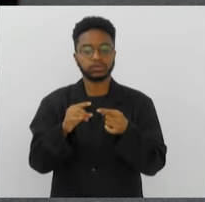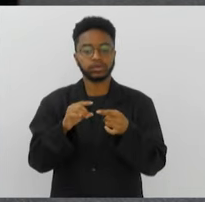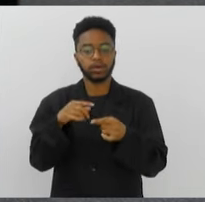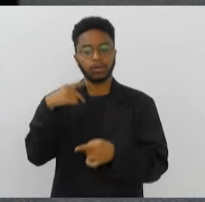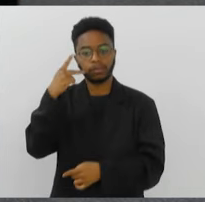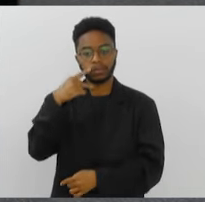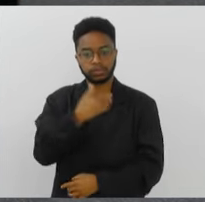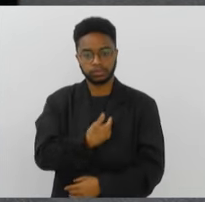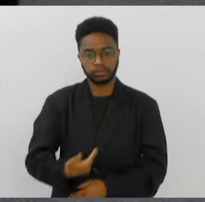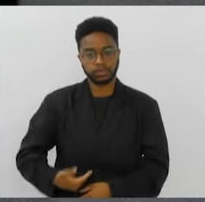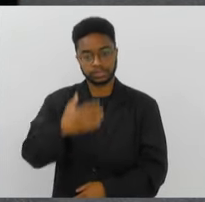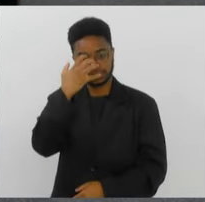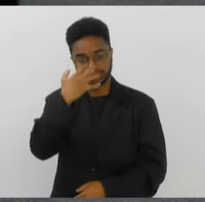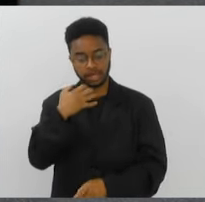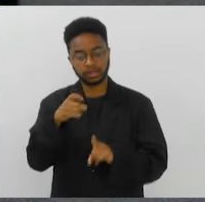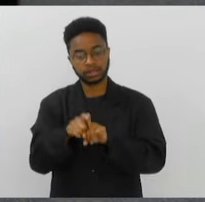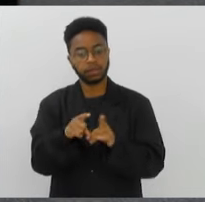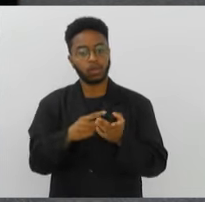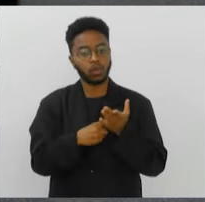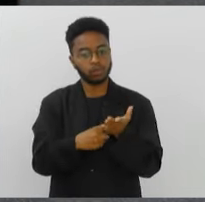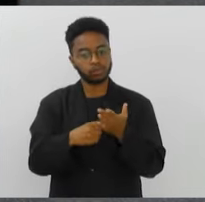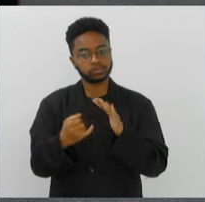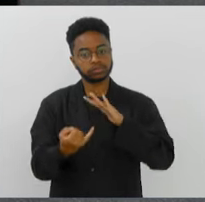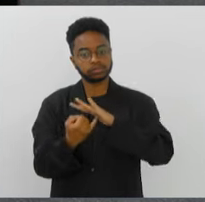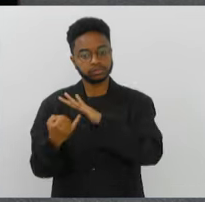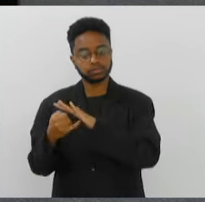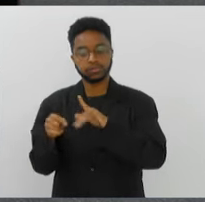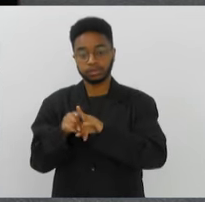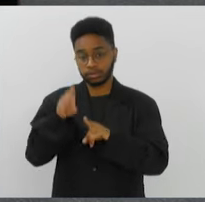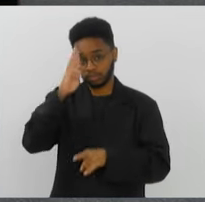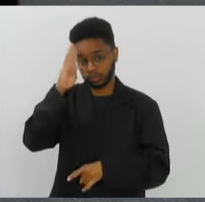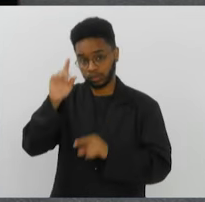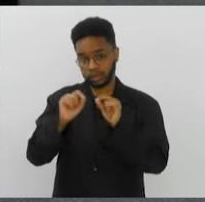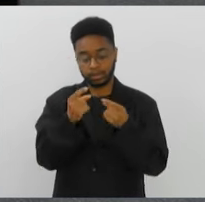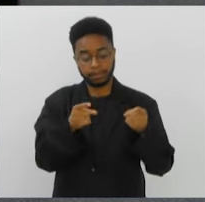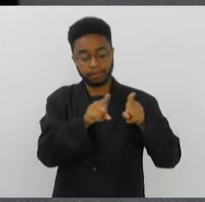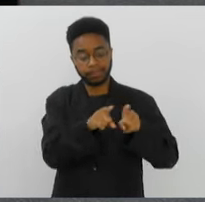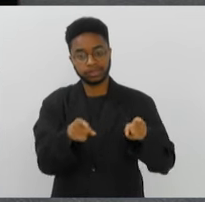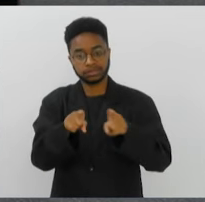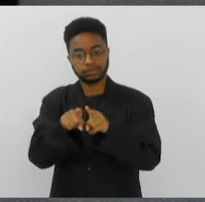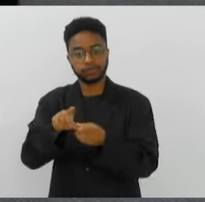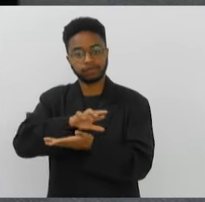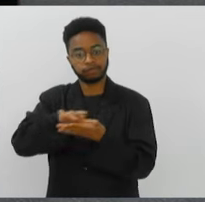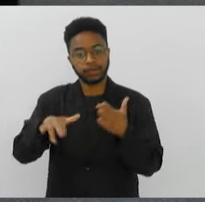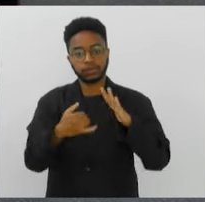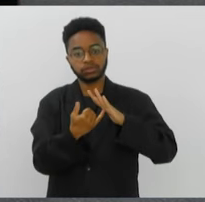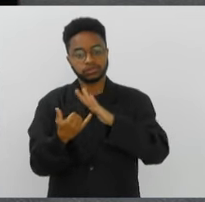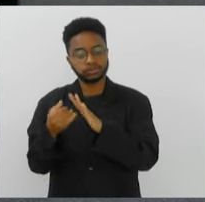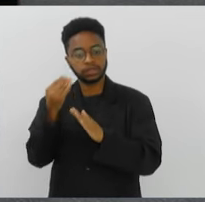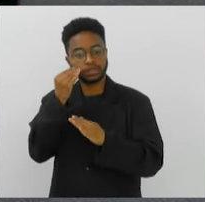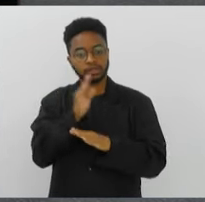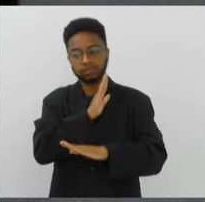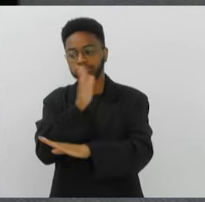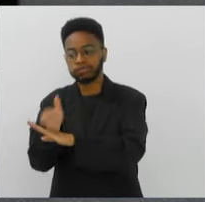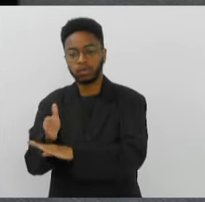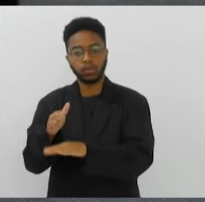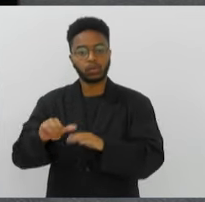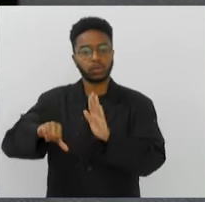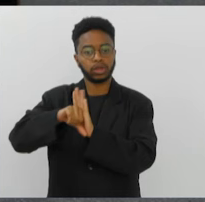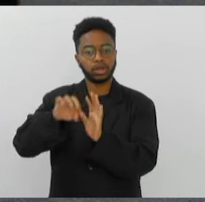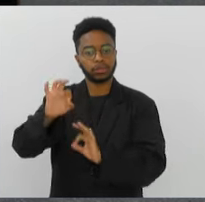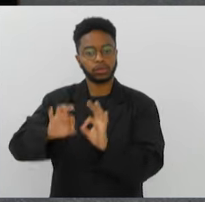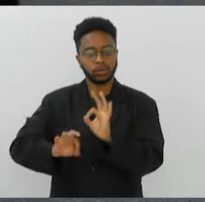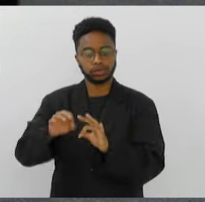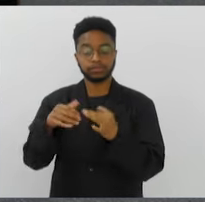séria, de compromisso institucional e, sobretudo, de parceria com as instituições para enfrentar o crime organizado. Então, fica aqui,